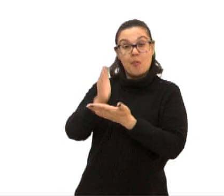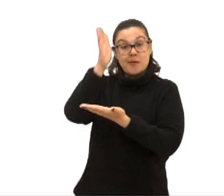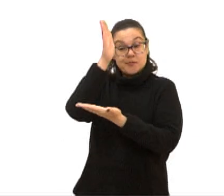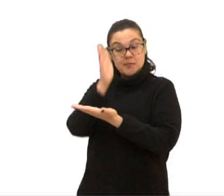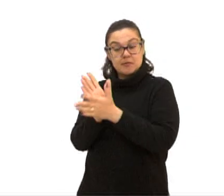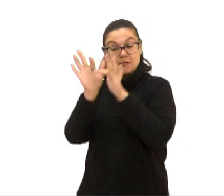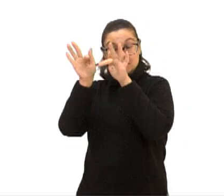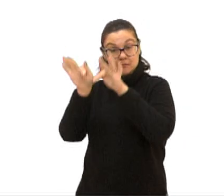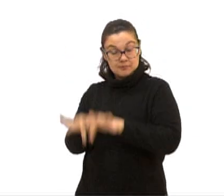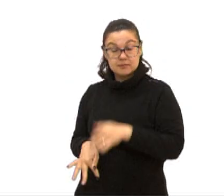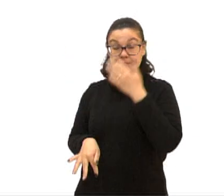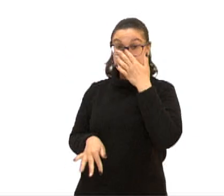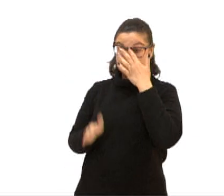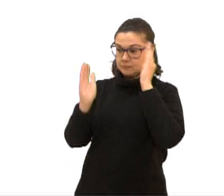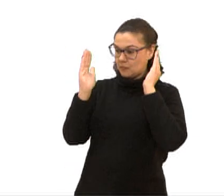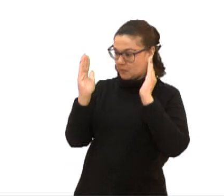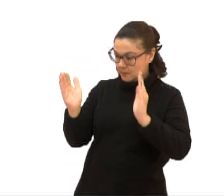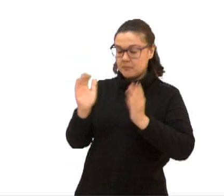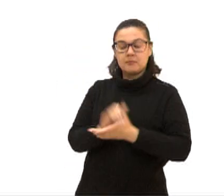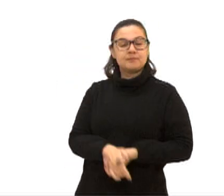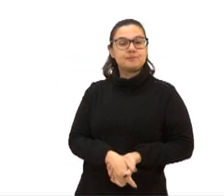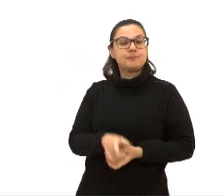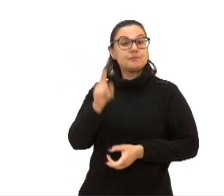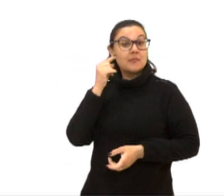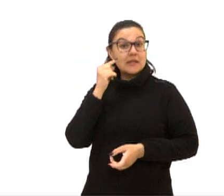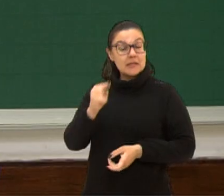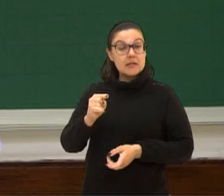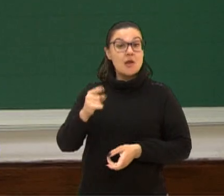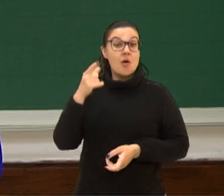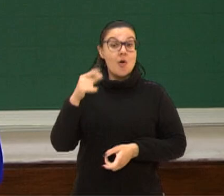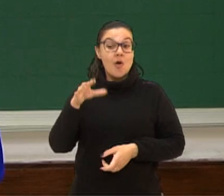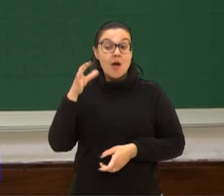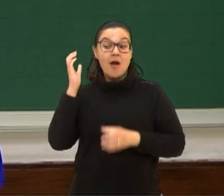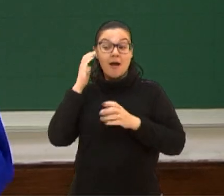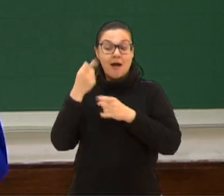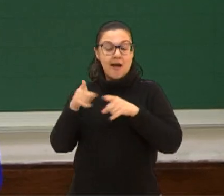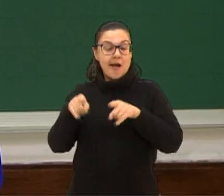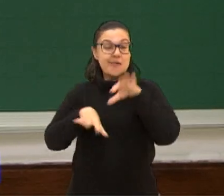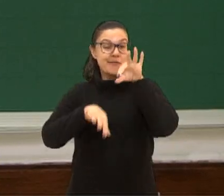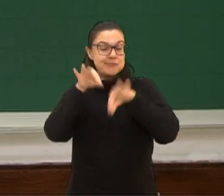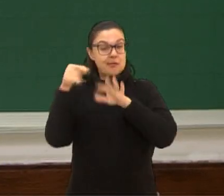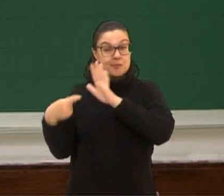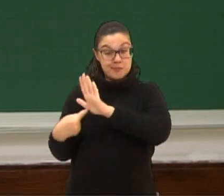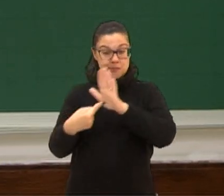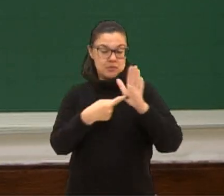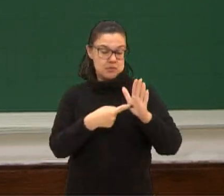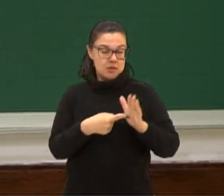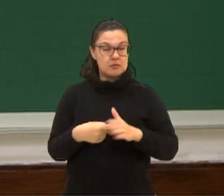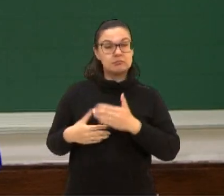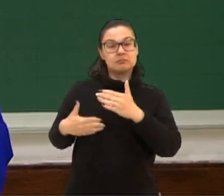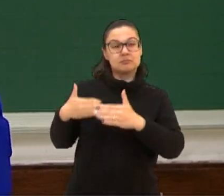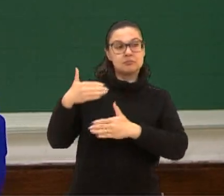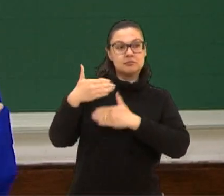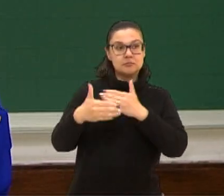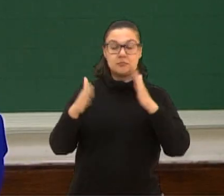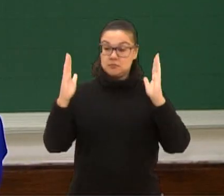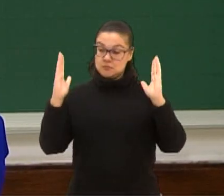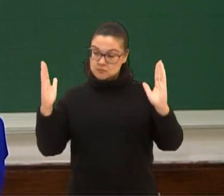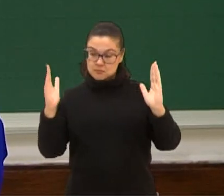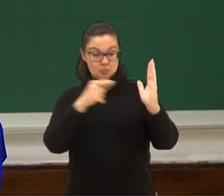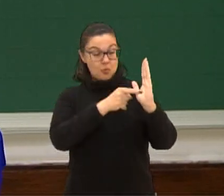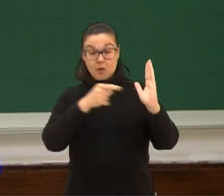e fim, né, no mesmo programa. Então a radioteatro, ela representava uma peça teatral, né, durante uma